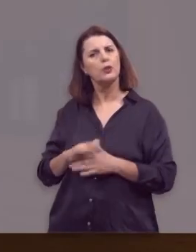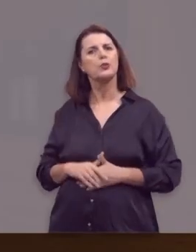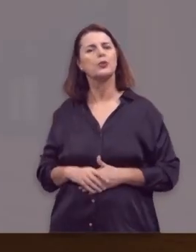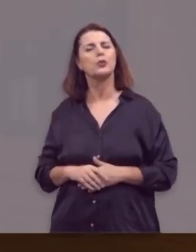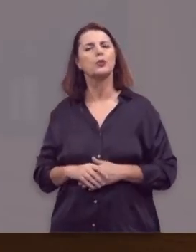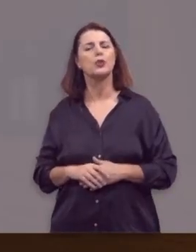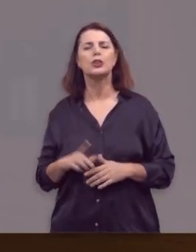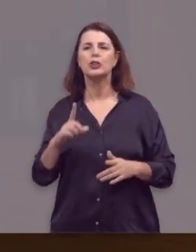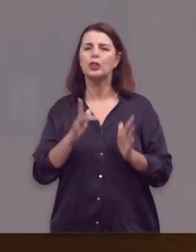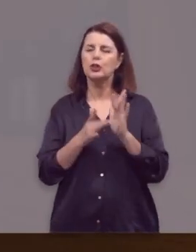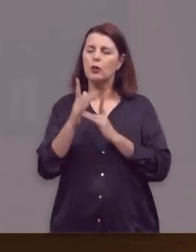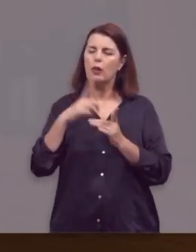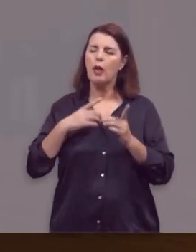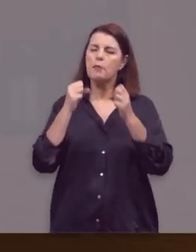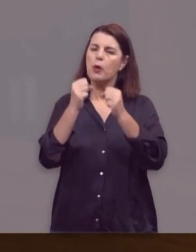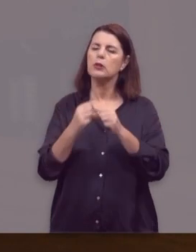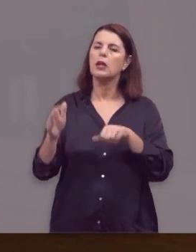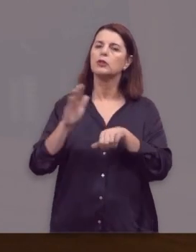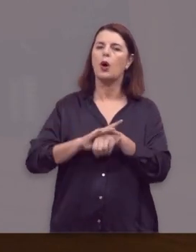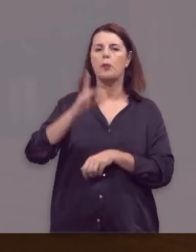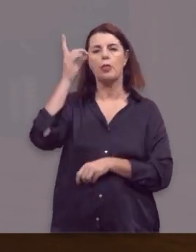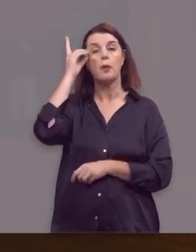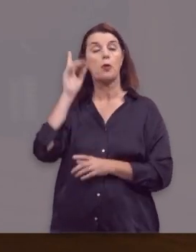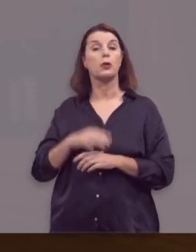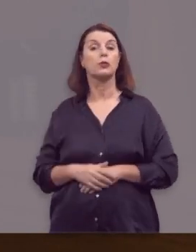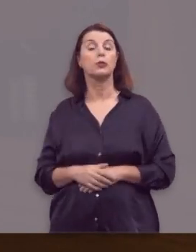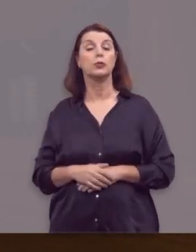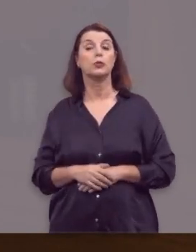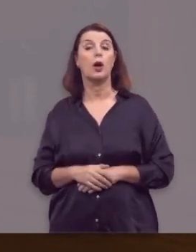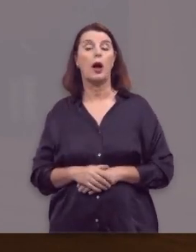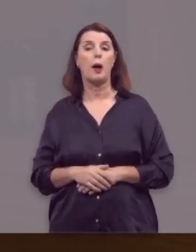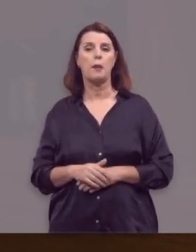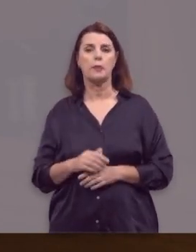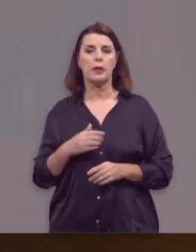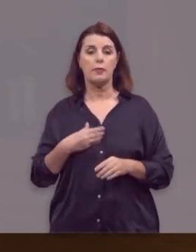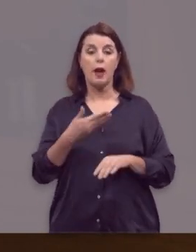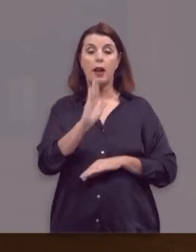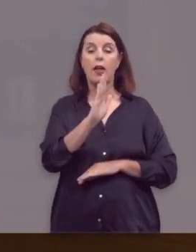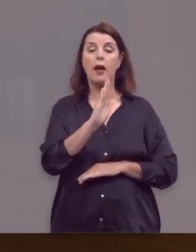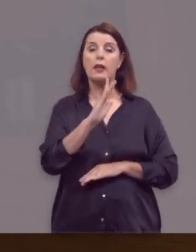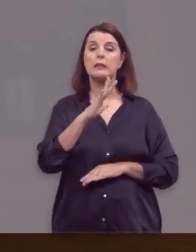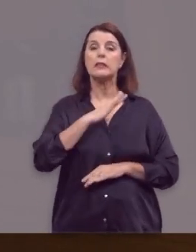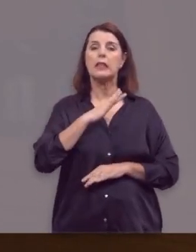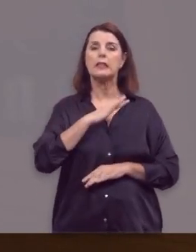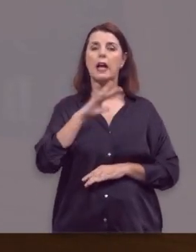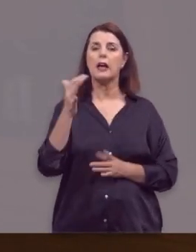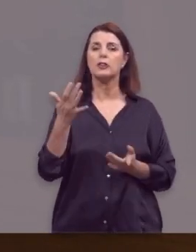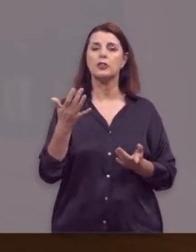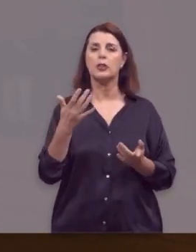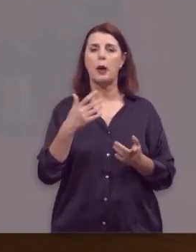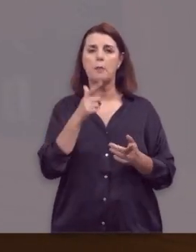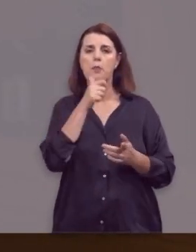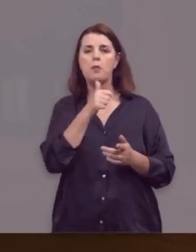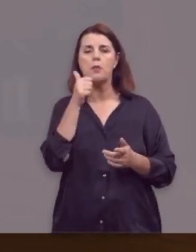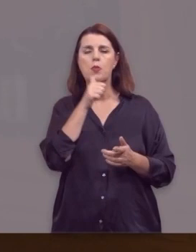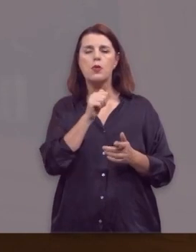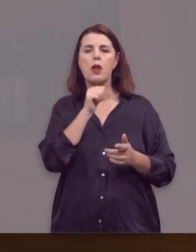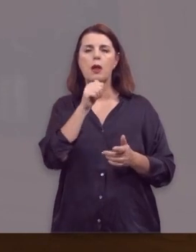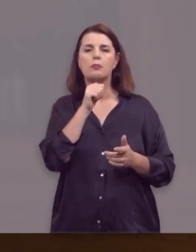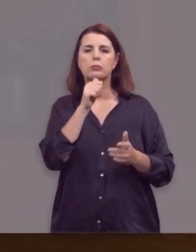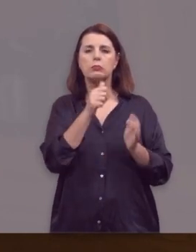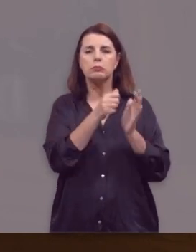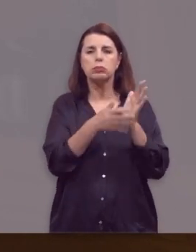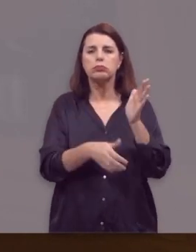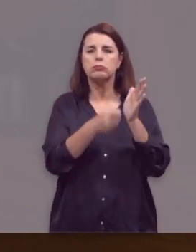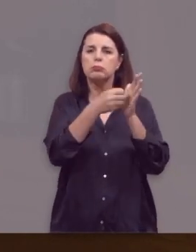Jesus desembarca em Cafarnaum e uma mulher hemorrágica, há 12 anos sofrendo, é curada ao tocar